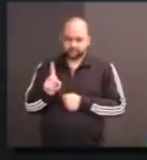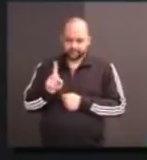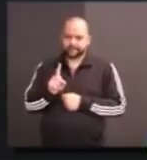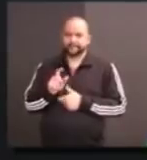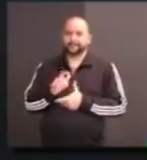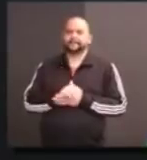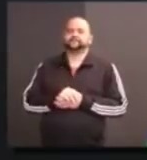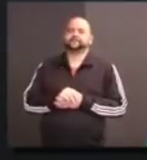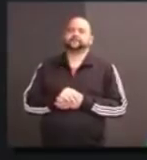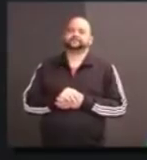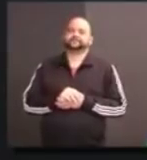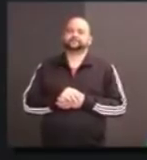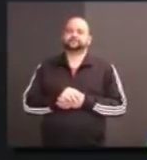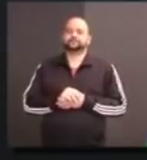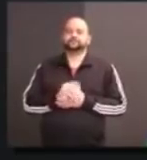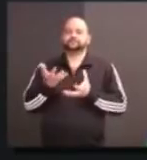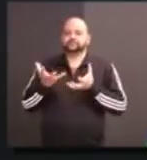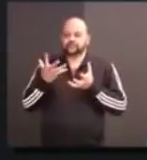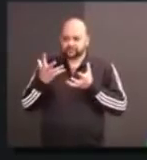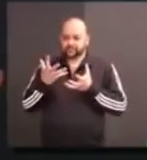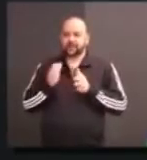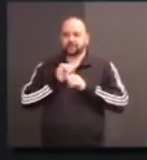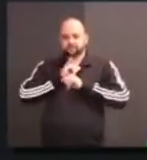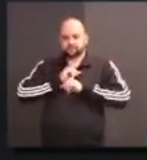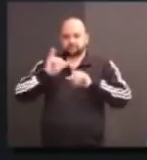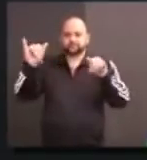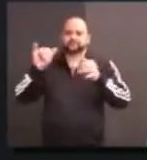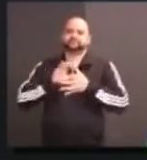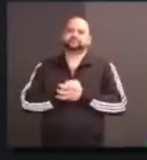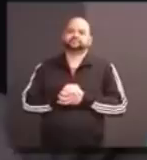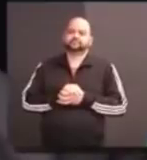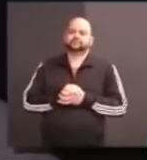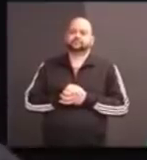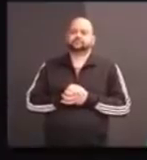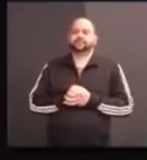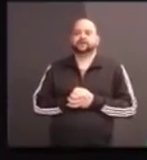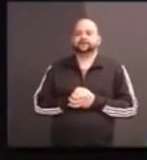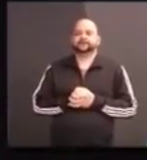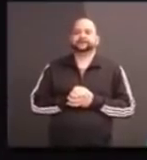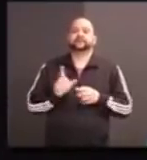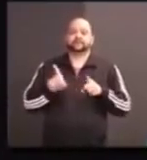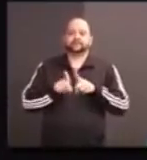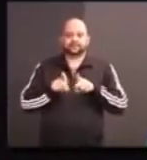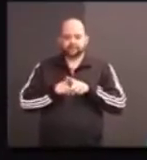muita gente falou assim: por que não fazer um encontro em torno de Ivone Pereira?